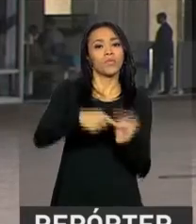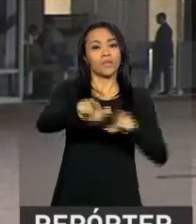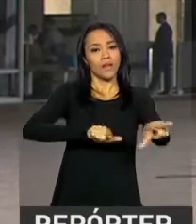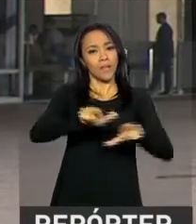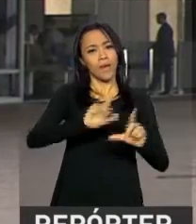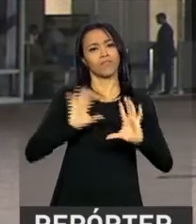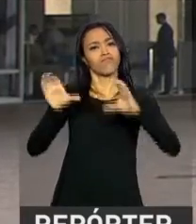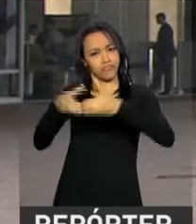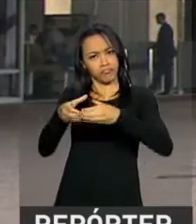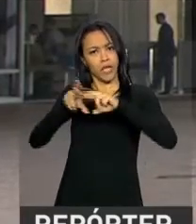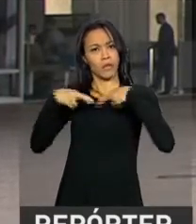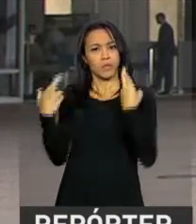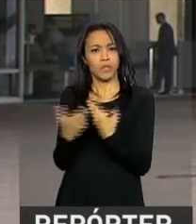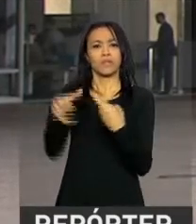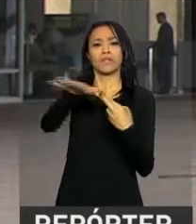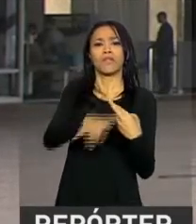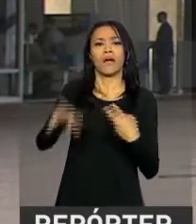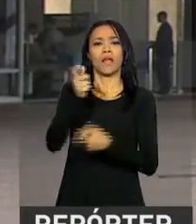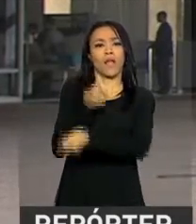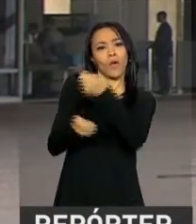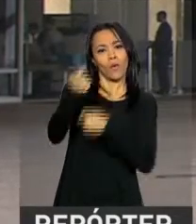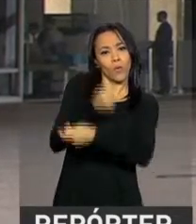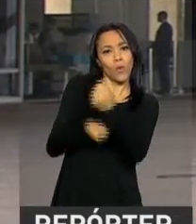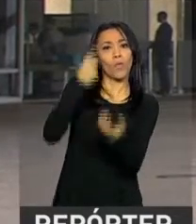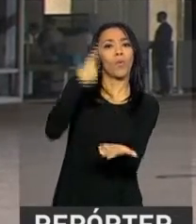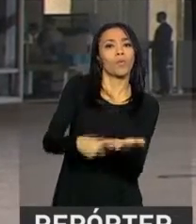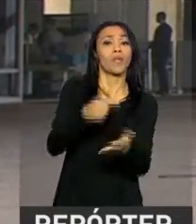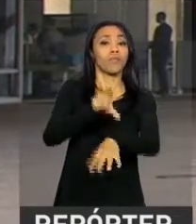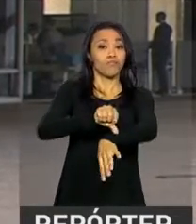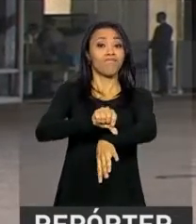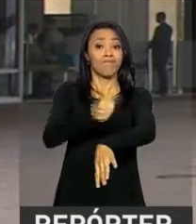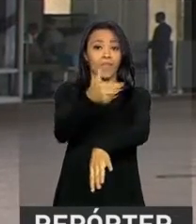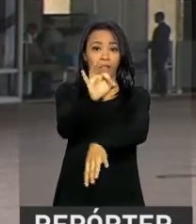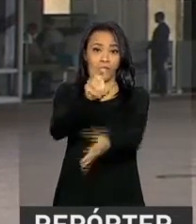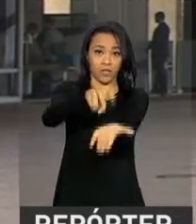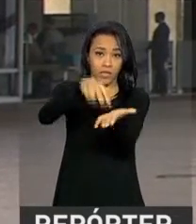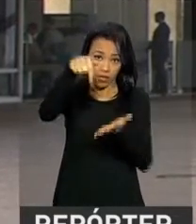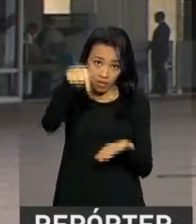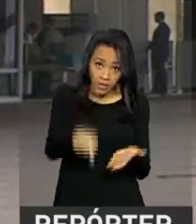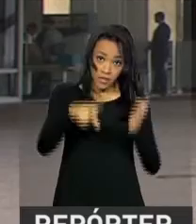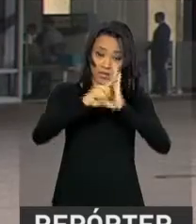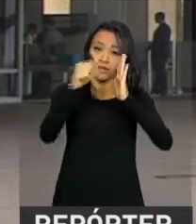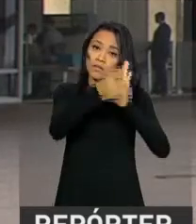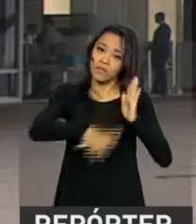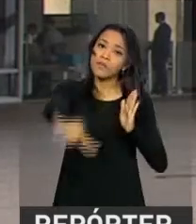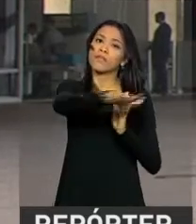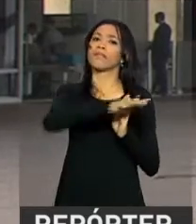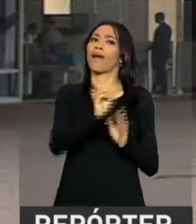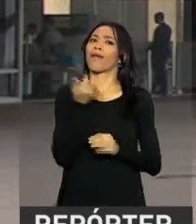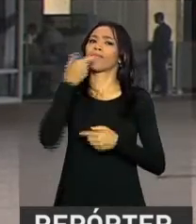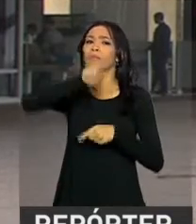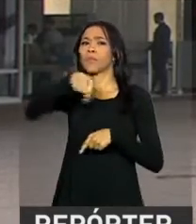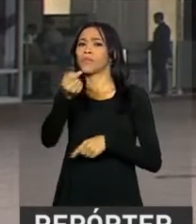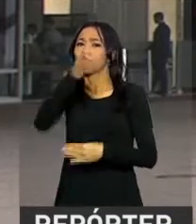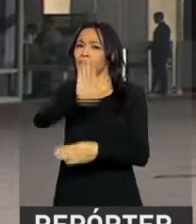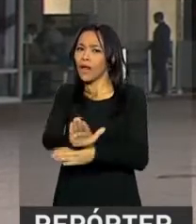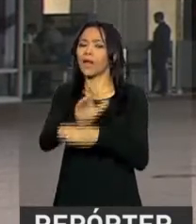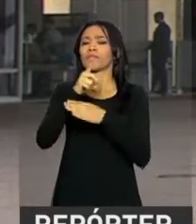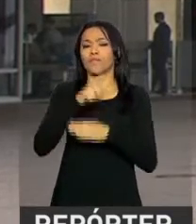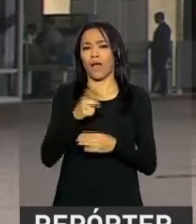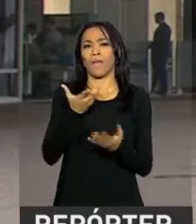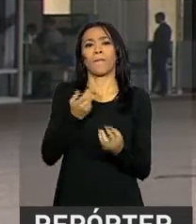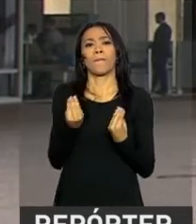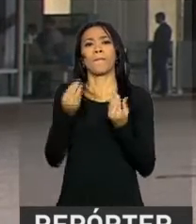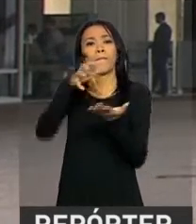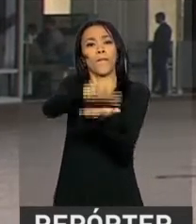área econômica. Essa reunião está marcada para as 10h30 da manhã aqui no Palácio do Planalto. À tarde, Michel Temer dá